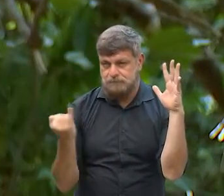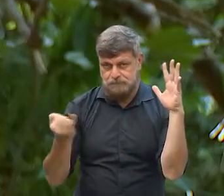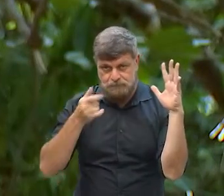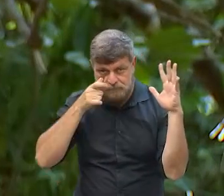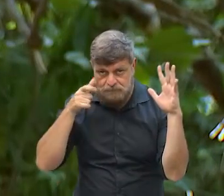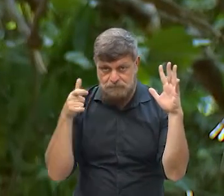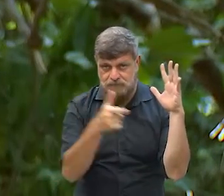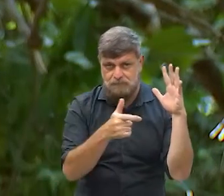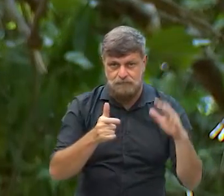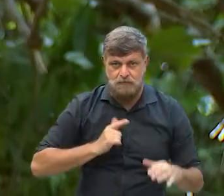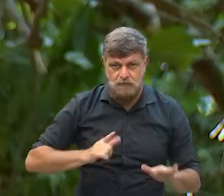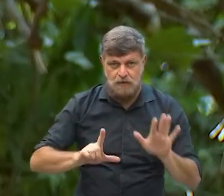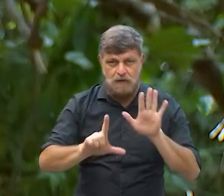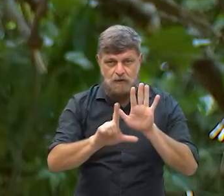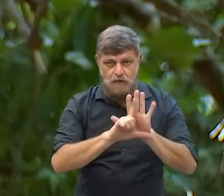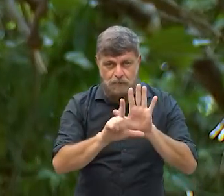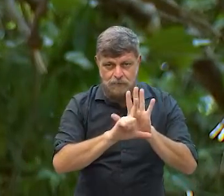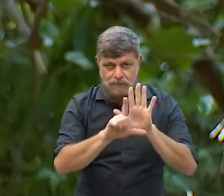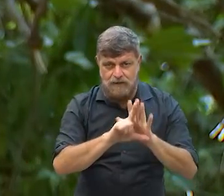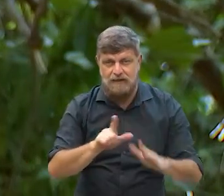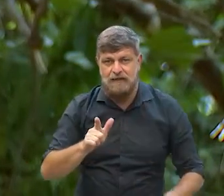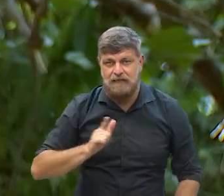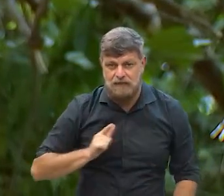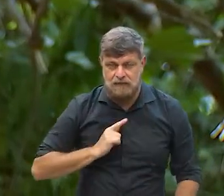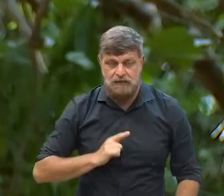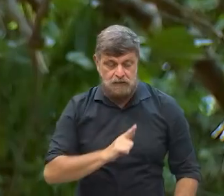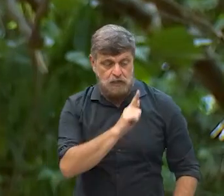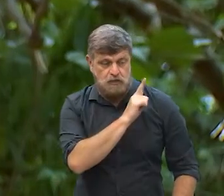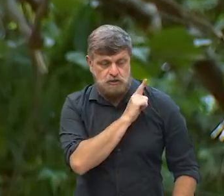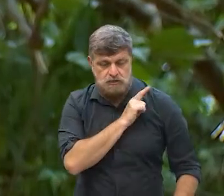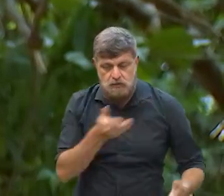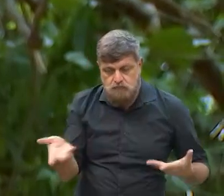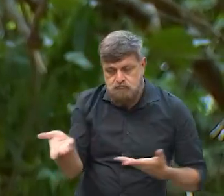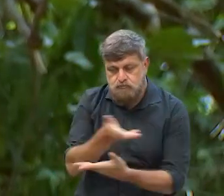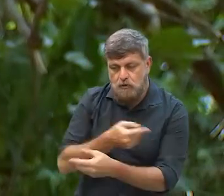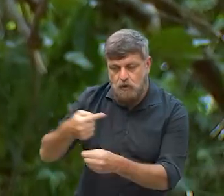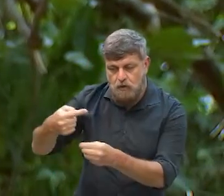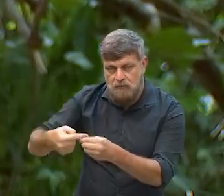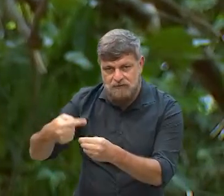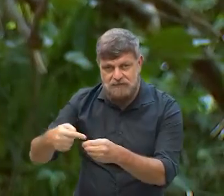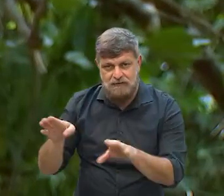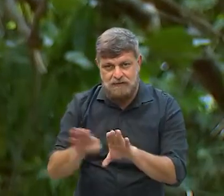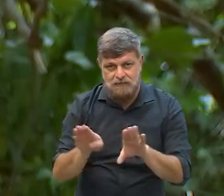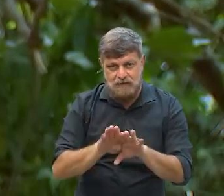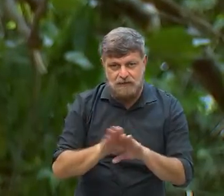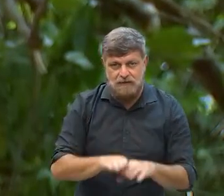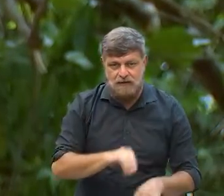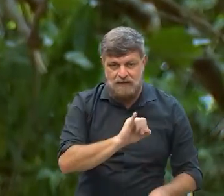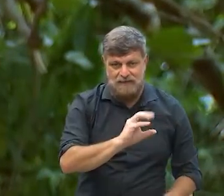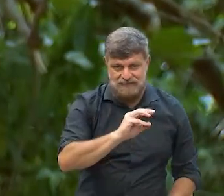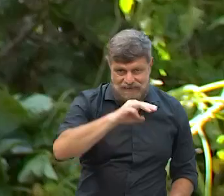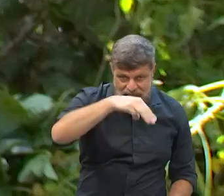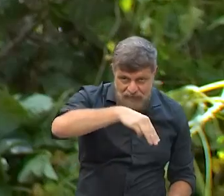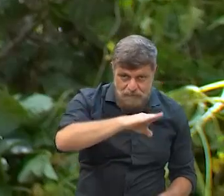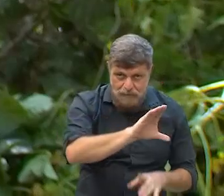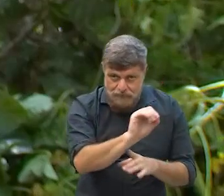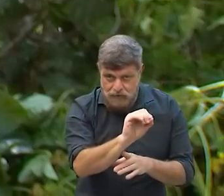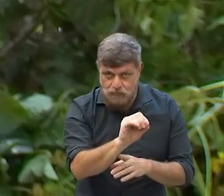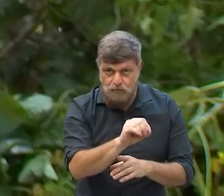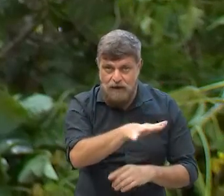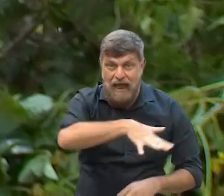por uma lei federal, mas ela tem uma gestão aí que é compartilhada entre o município e o ICMBio, que é o órgão que faz a gestão pelo governo